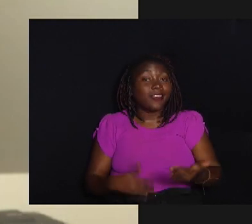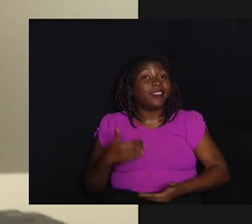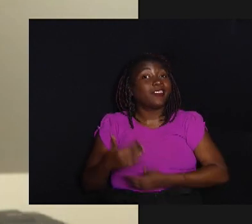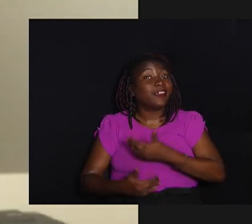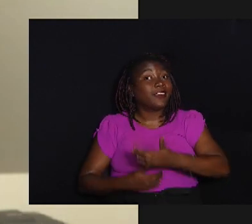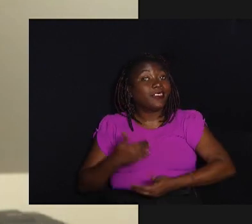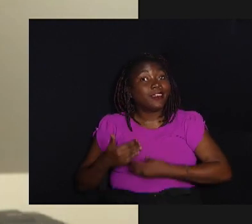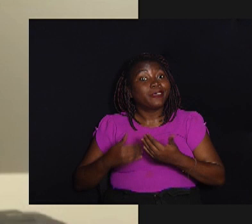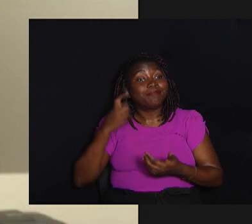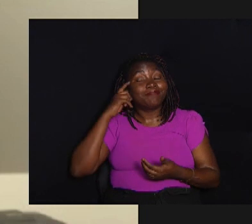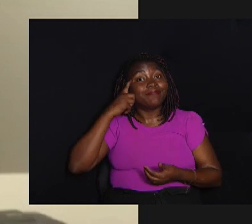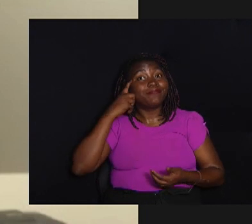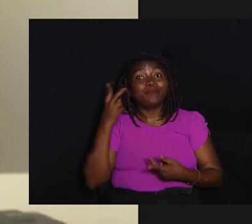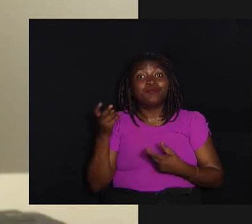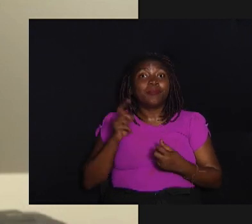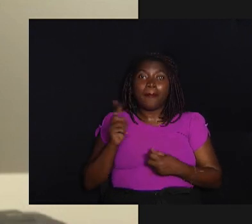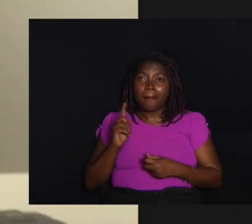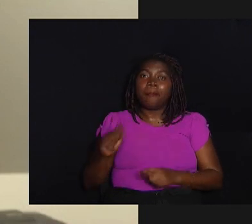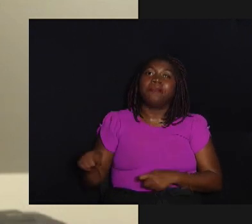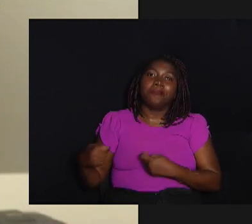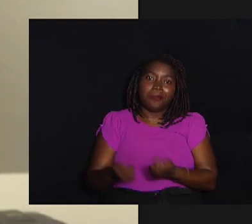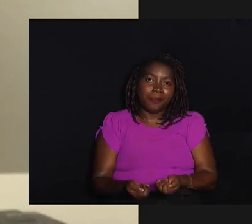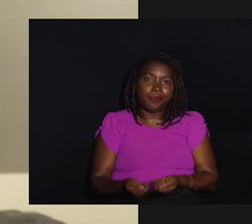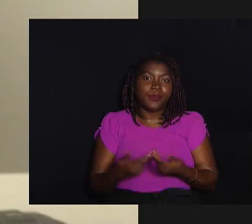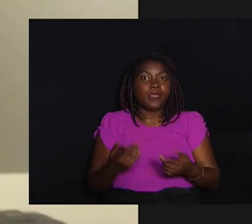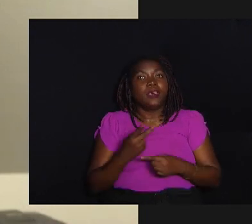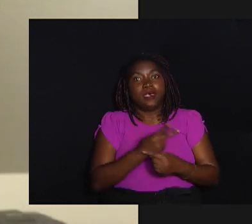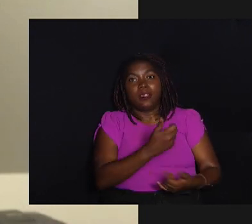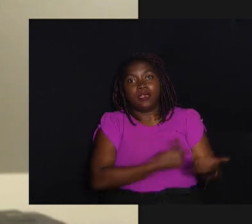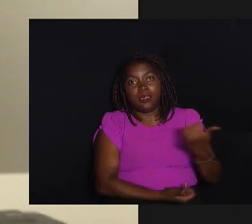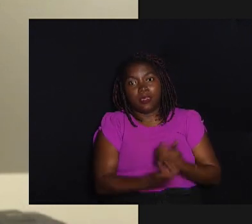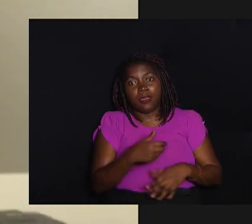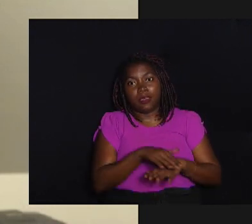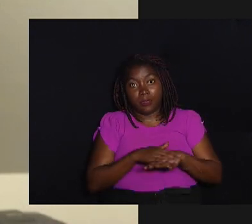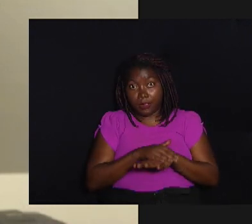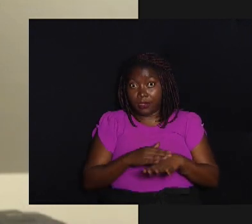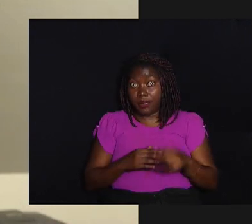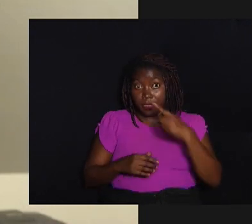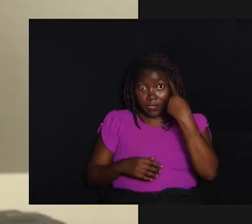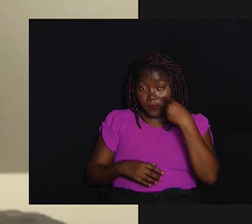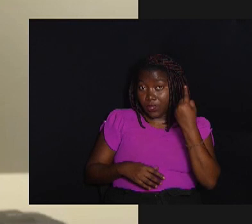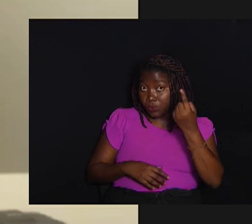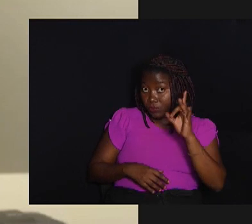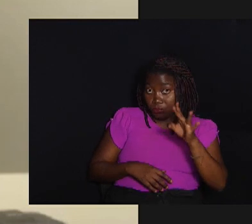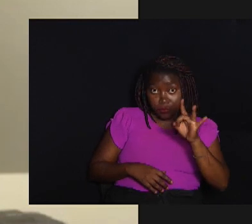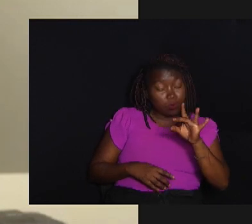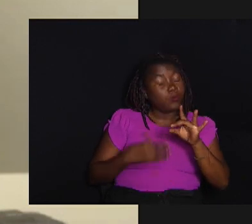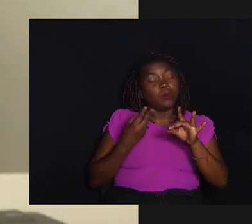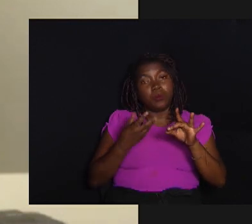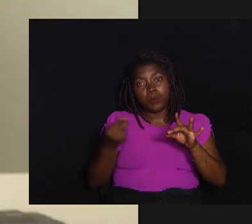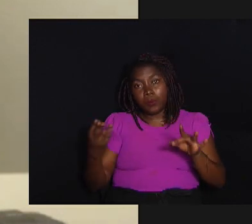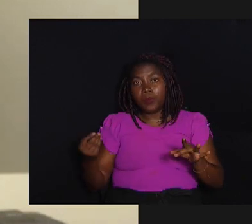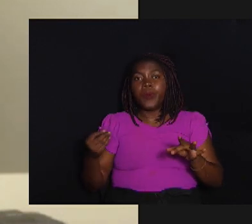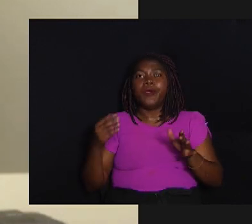inconscientemente causando. Então, busquem informações, conversem com mais de um advogado, leiam a respeito, tem essa cartilha do